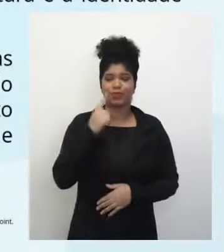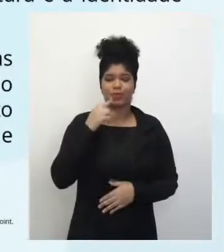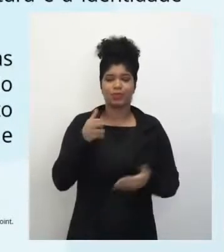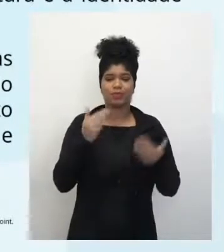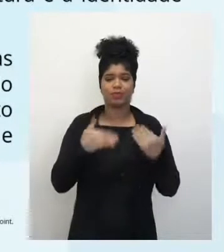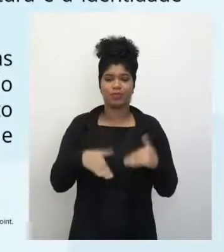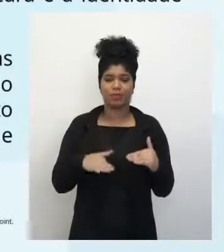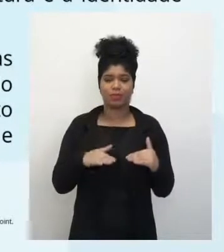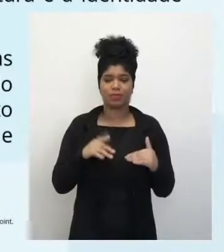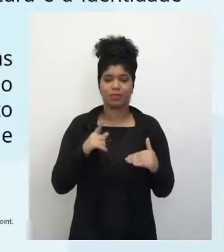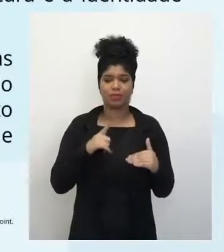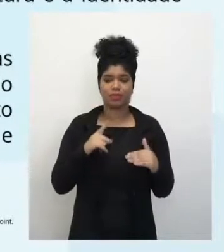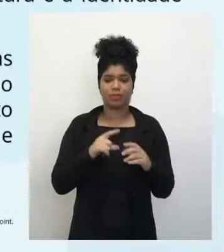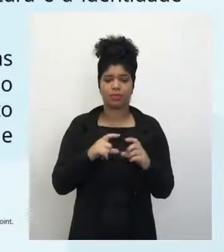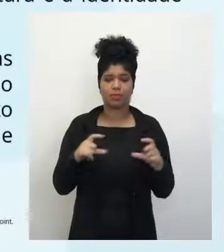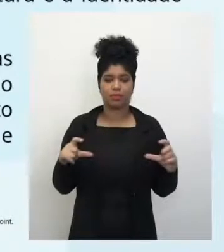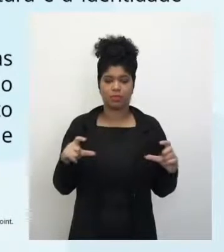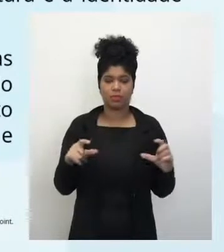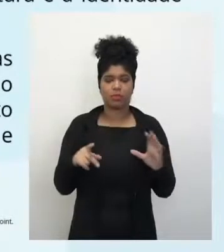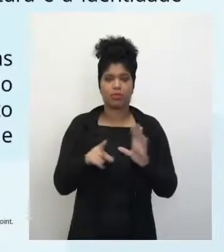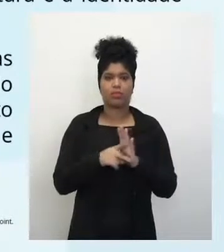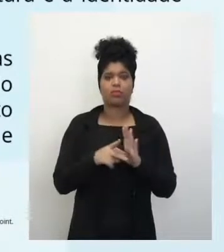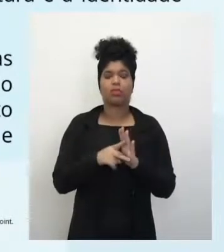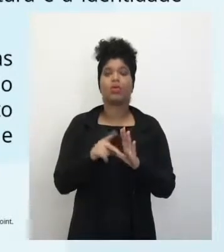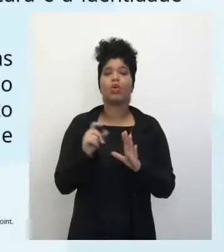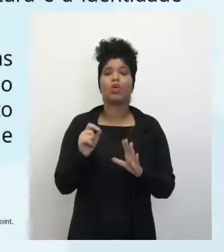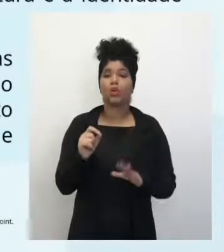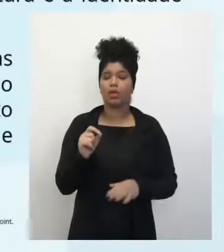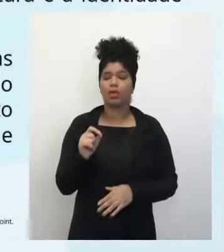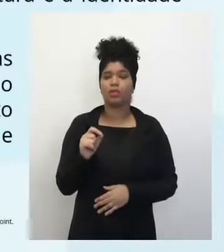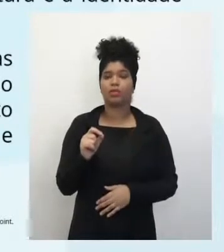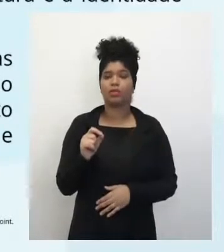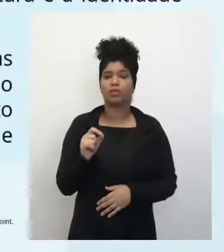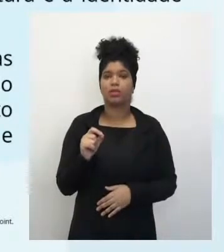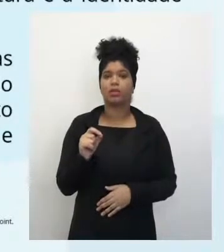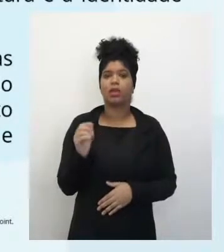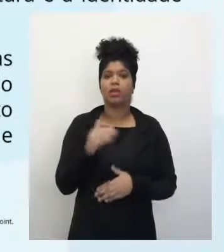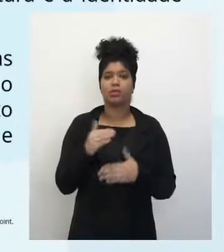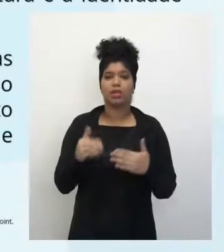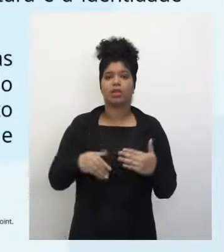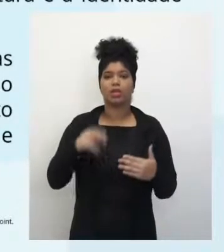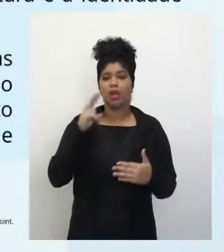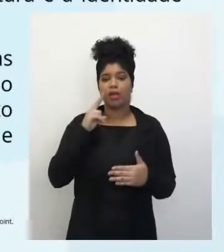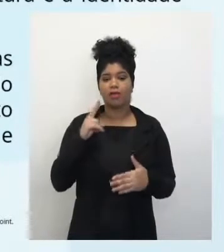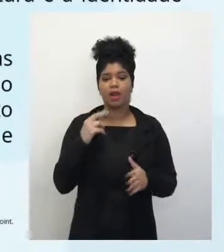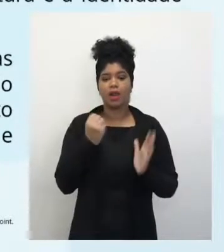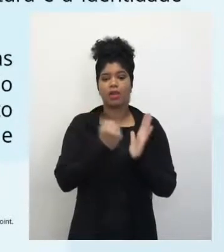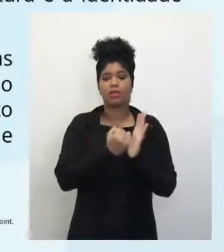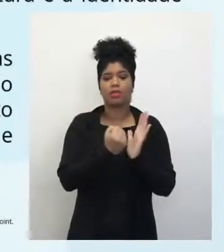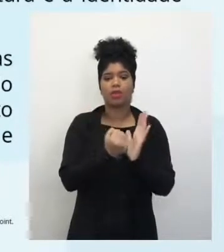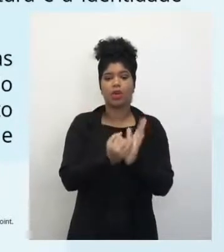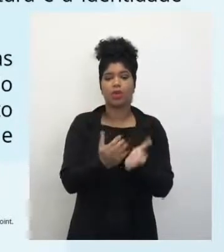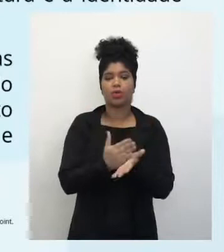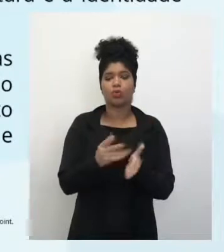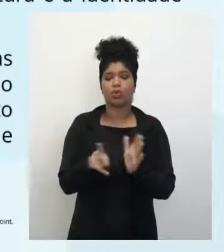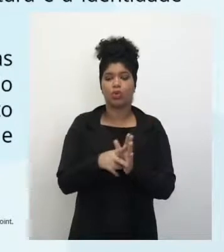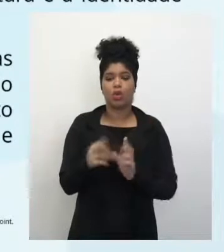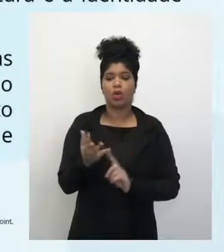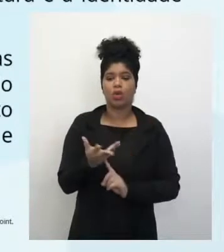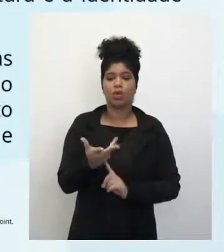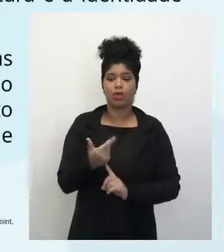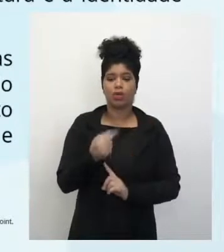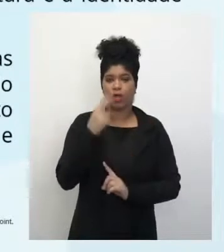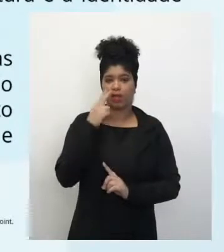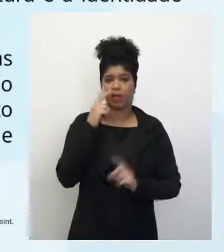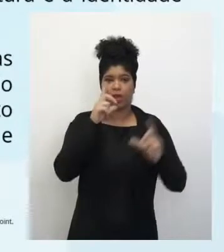aí, no rodapé do nosso slide, a gente está vendo aí alguns símbolos, que representam aí as artes. A gente vê ali as